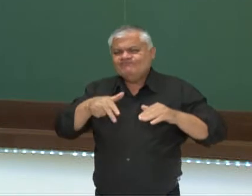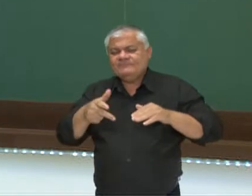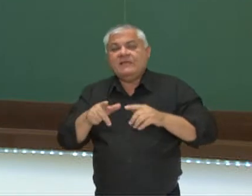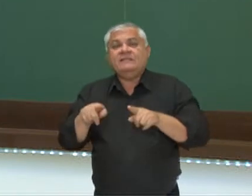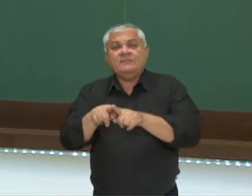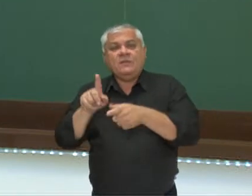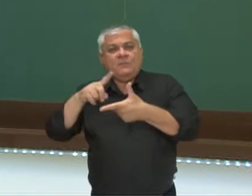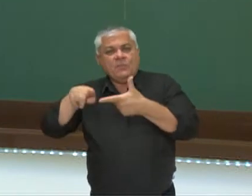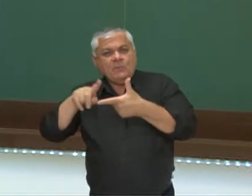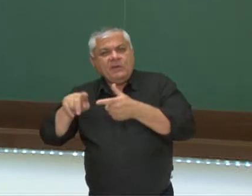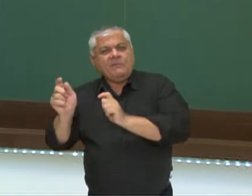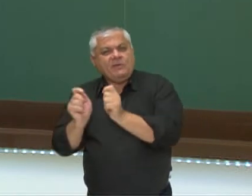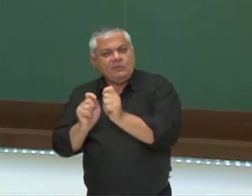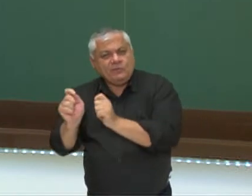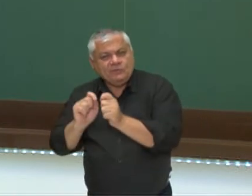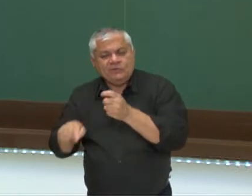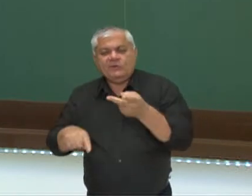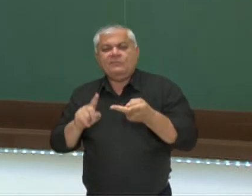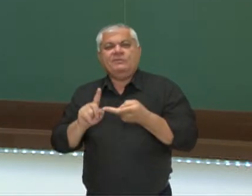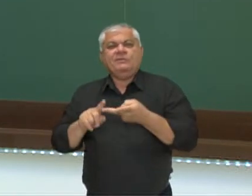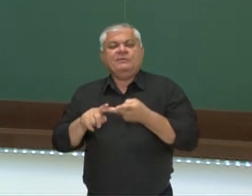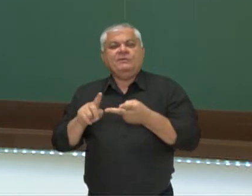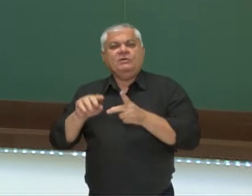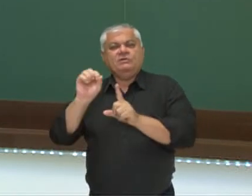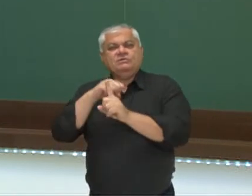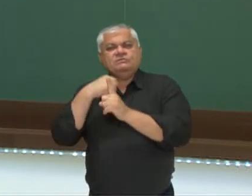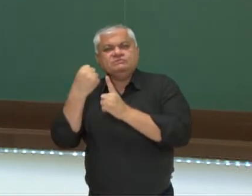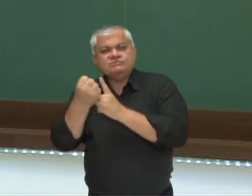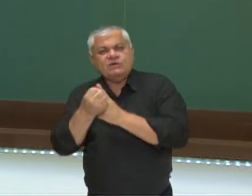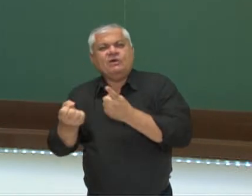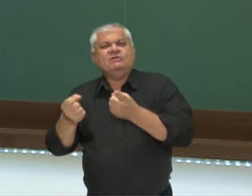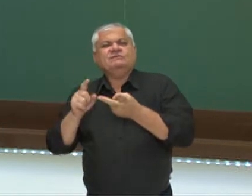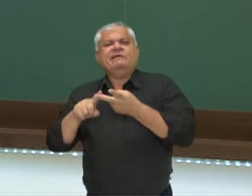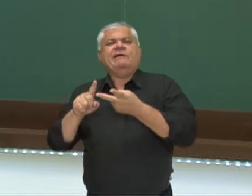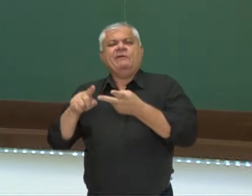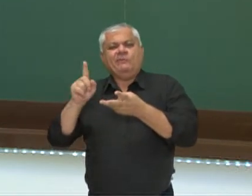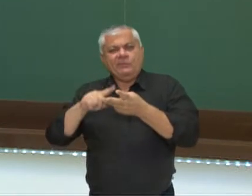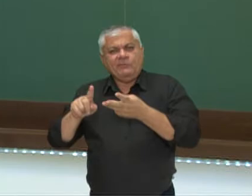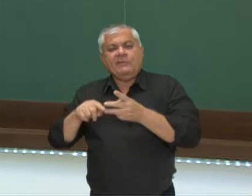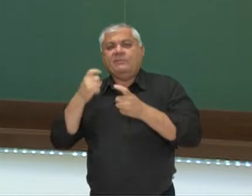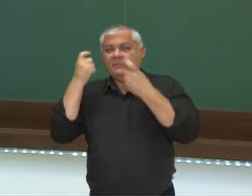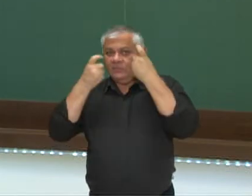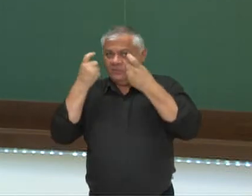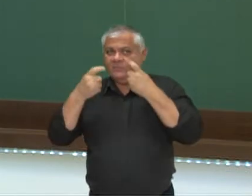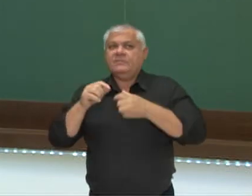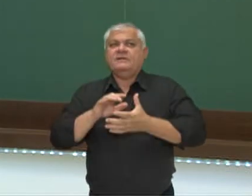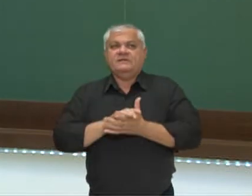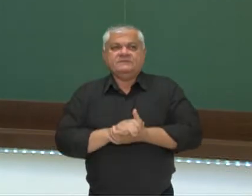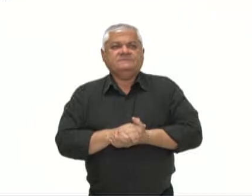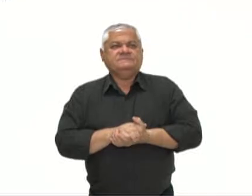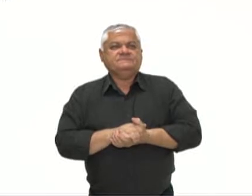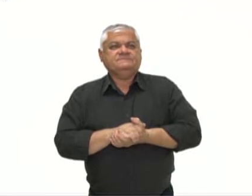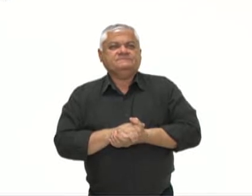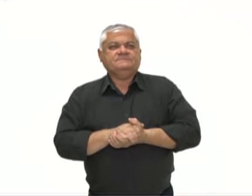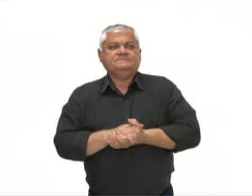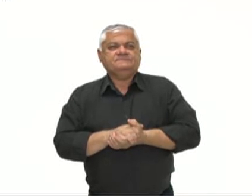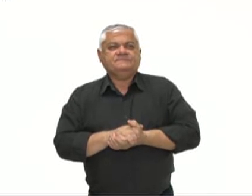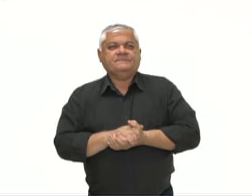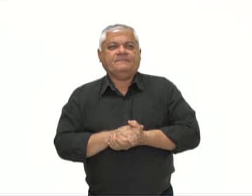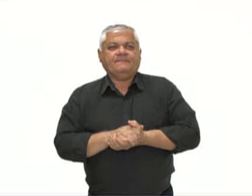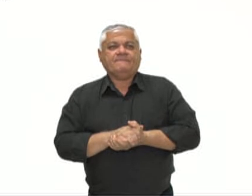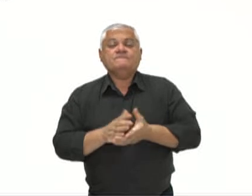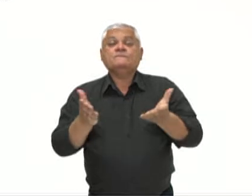econômicas, sociais, apresentam indicadores socioeconômicos bastante preocupantes dentro do estado. Seguindo, a gente vai falar da